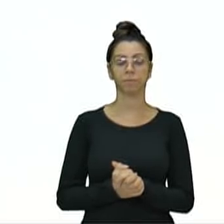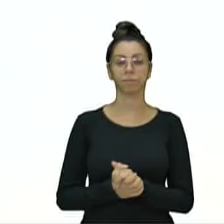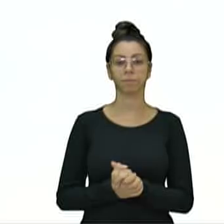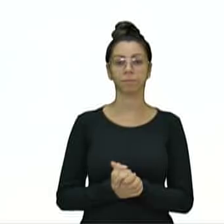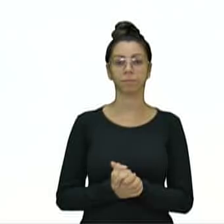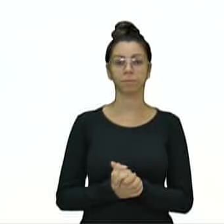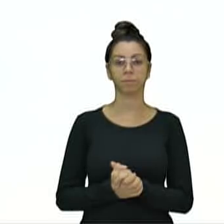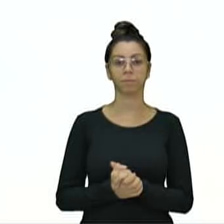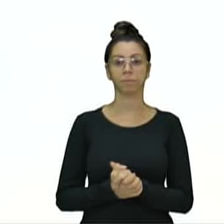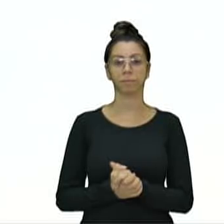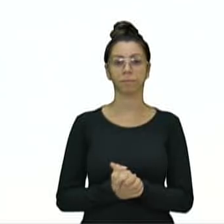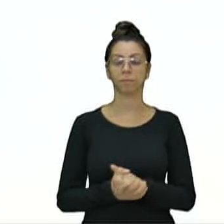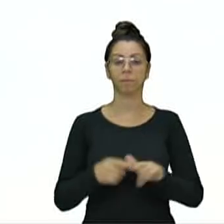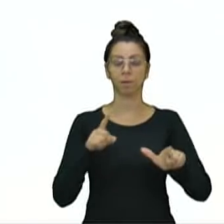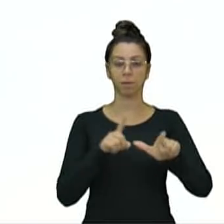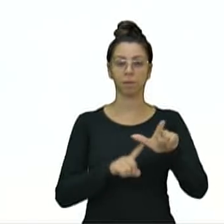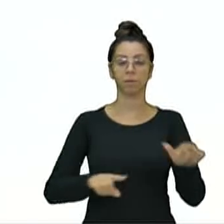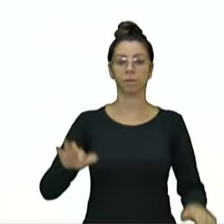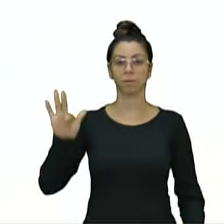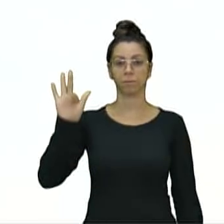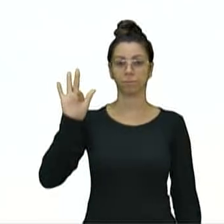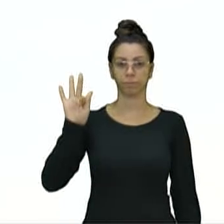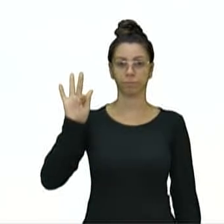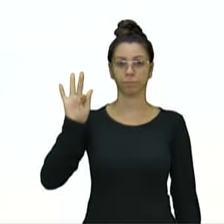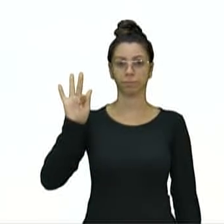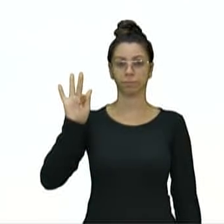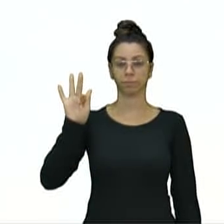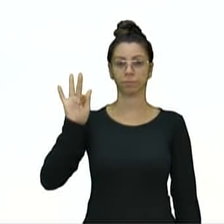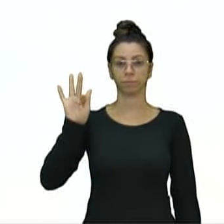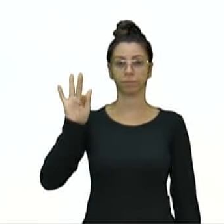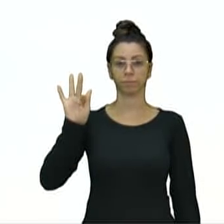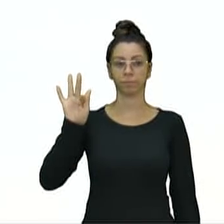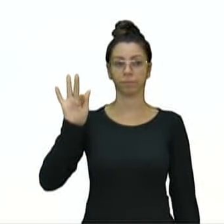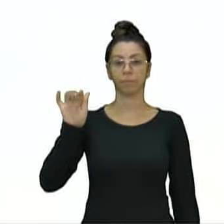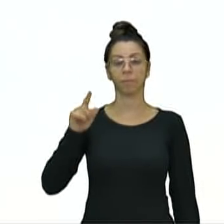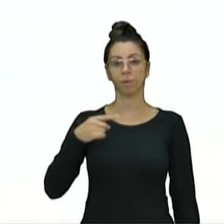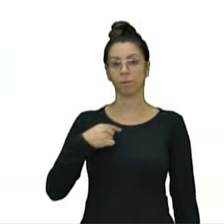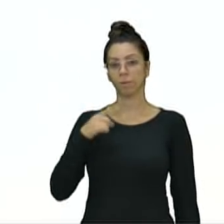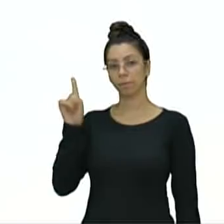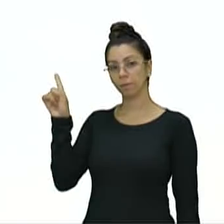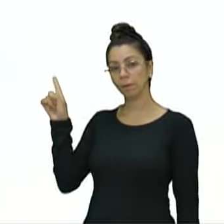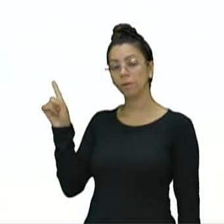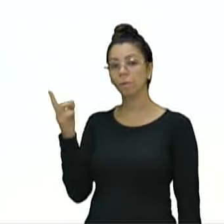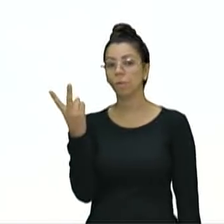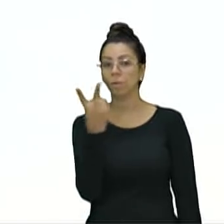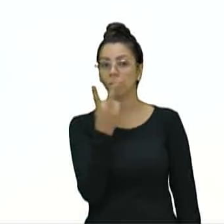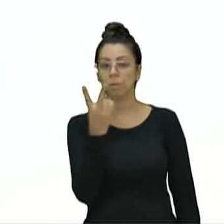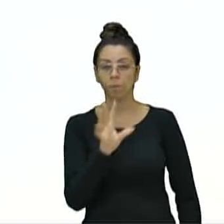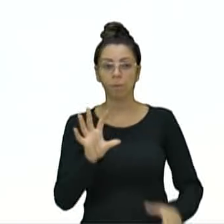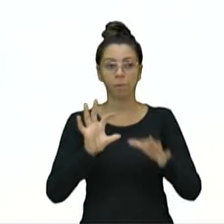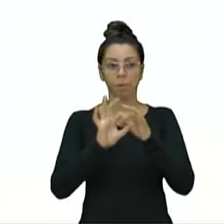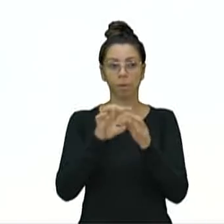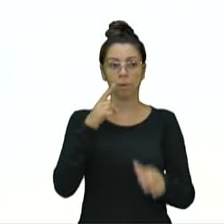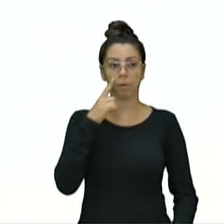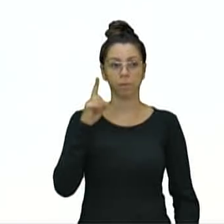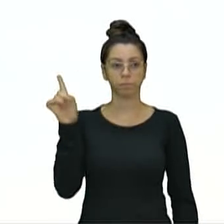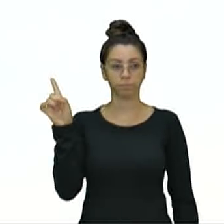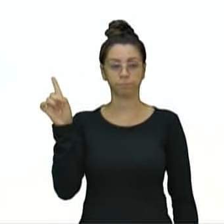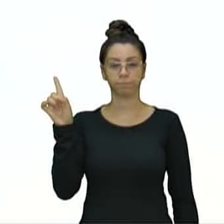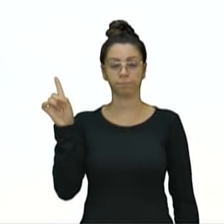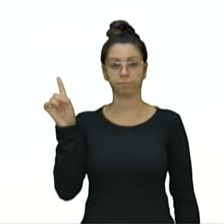information. E letter F. The words but, veja que aqui nós temos duas linking words, but and